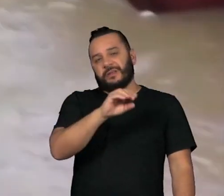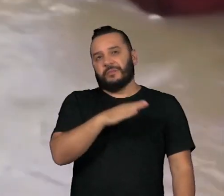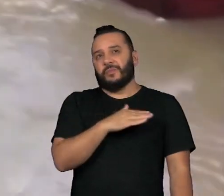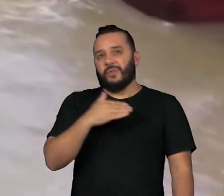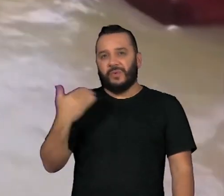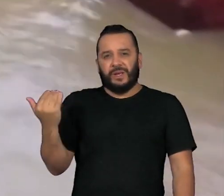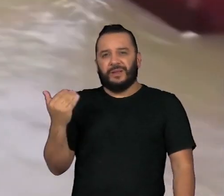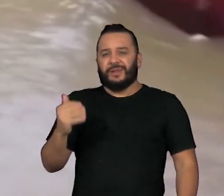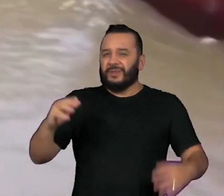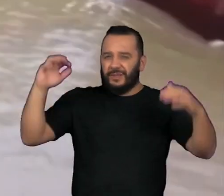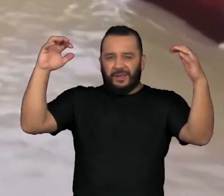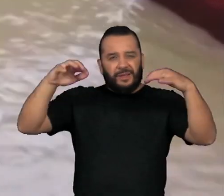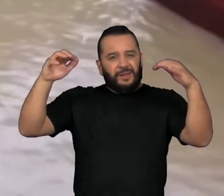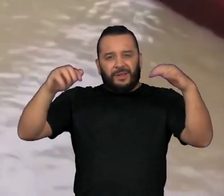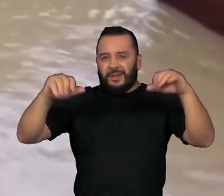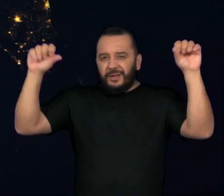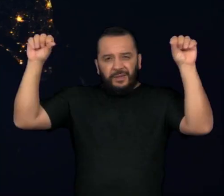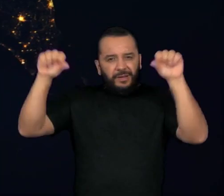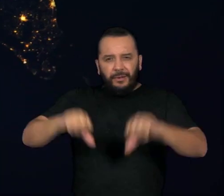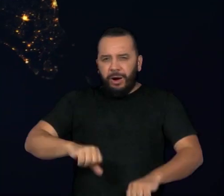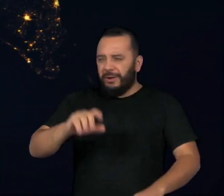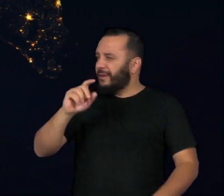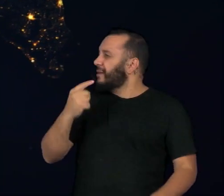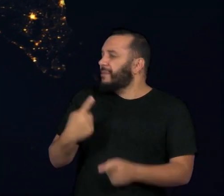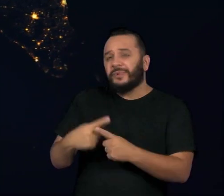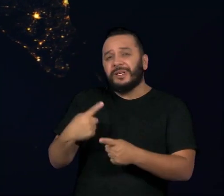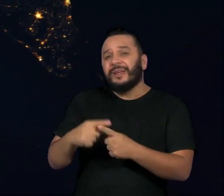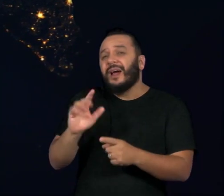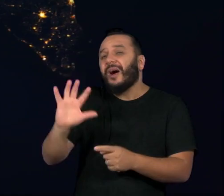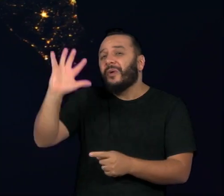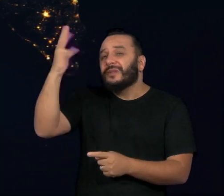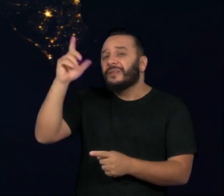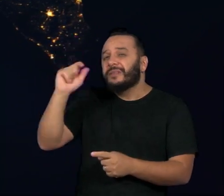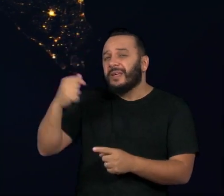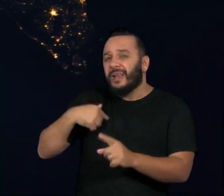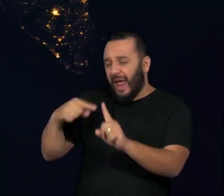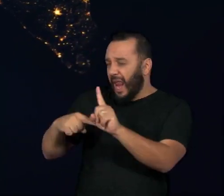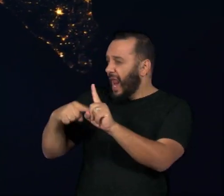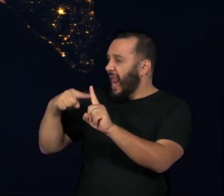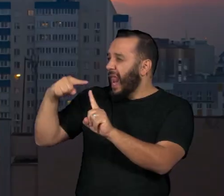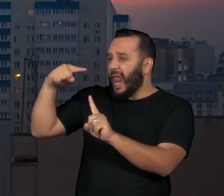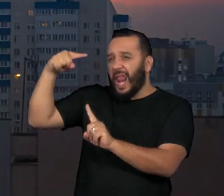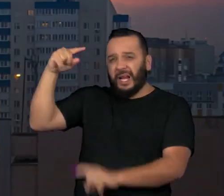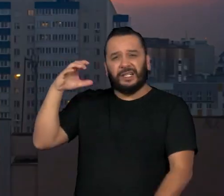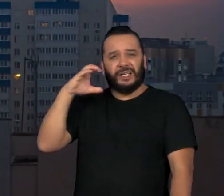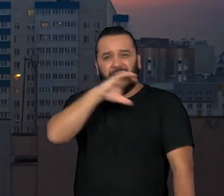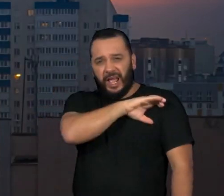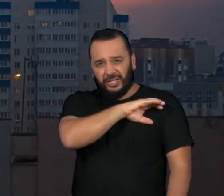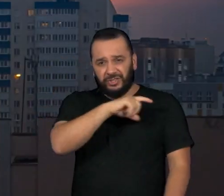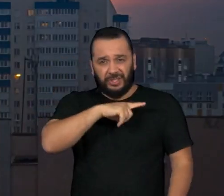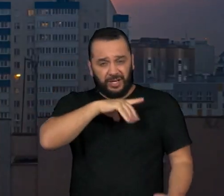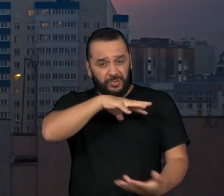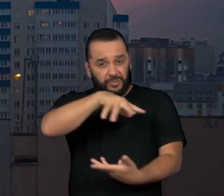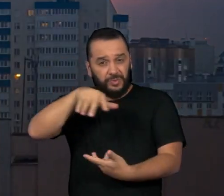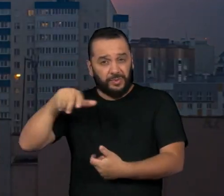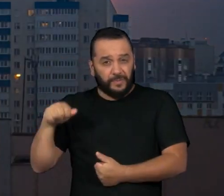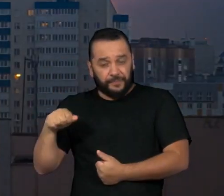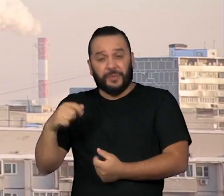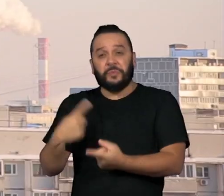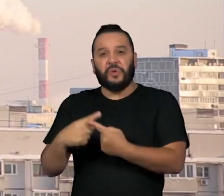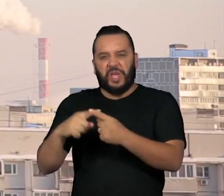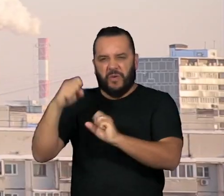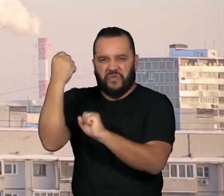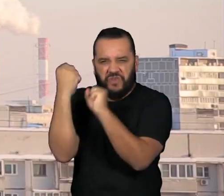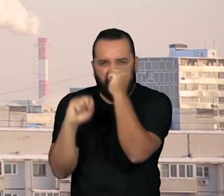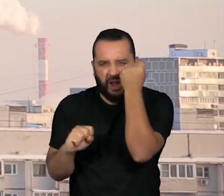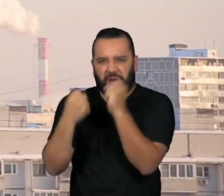foi muito pior do que teria sido por causa do aumento da temperatura no planeta. Para produzir bens de consumo